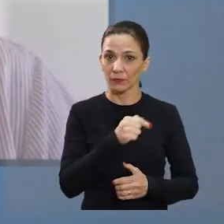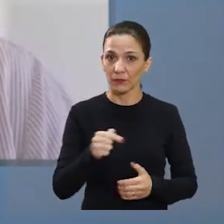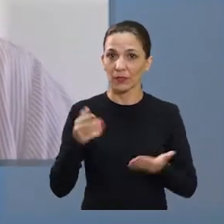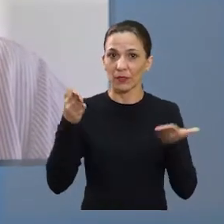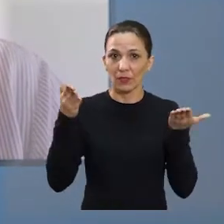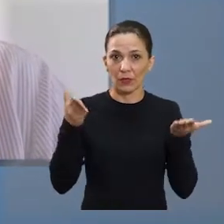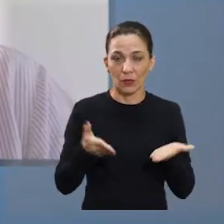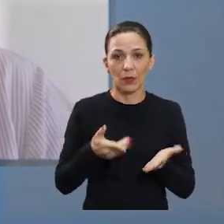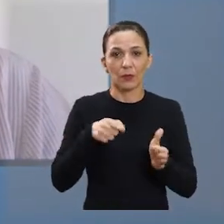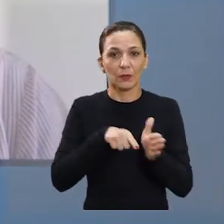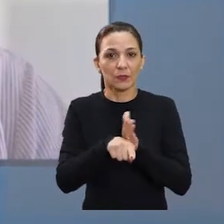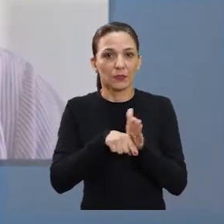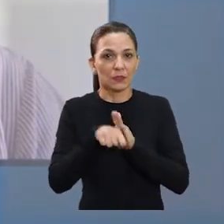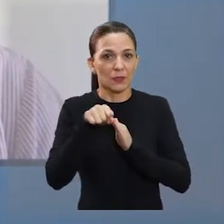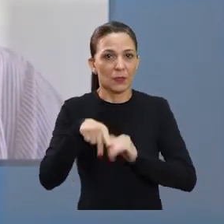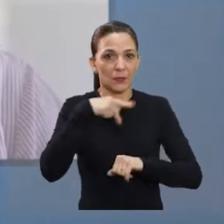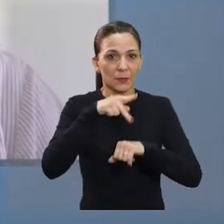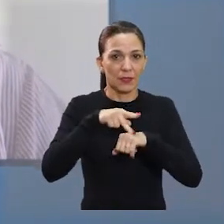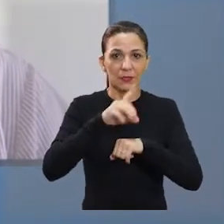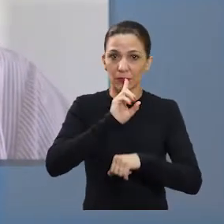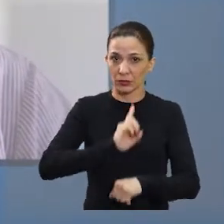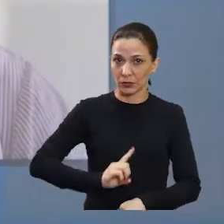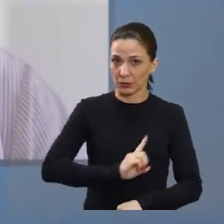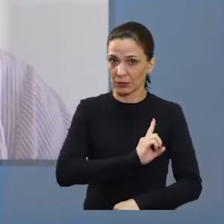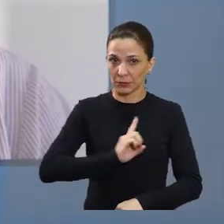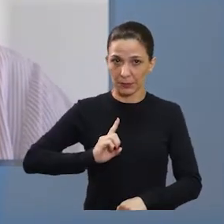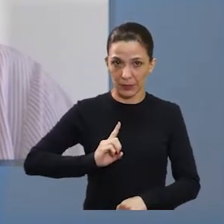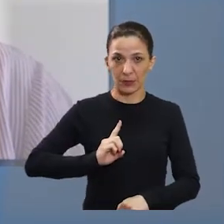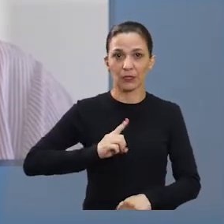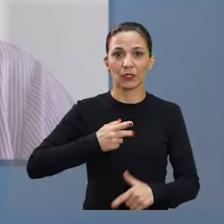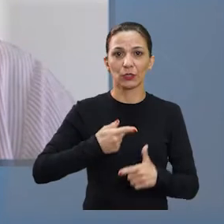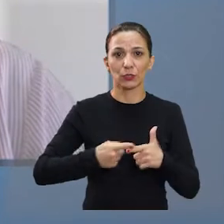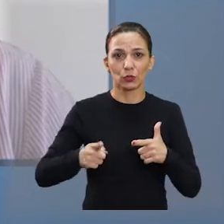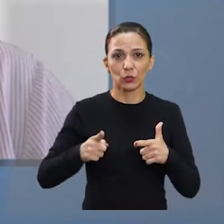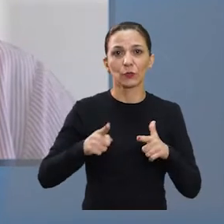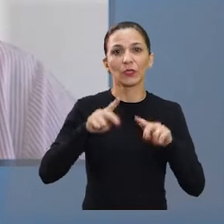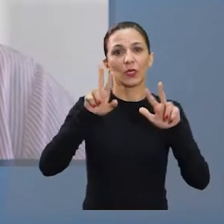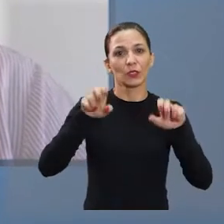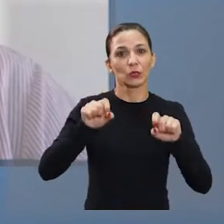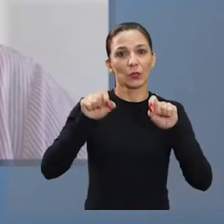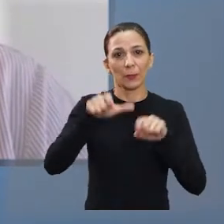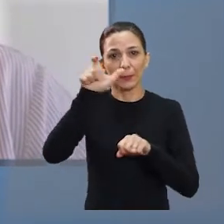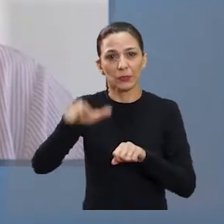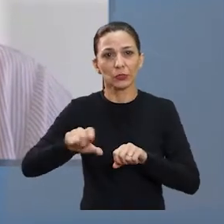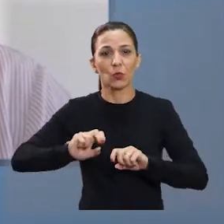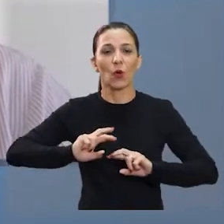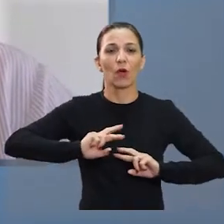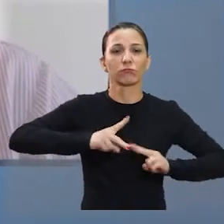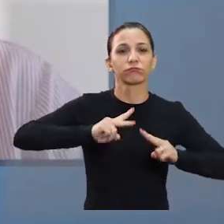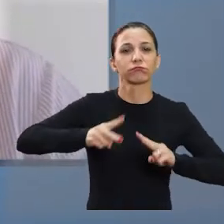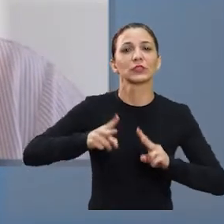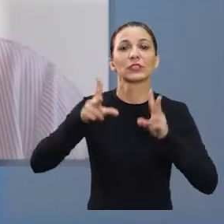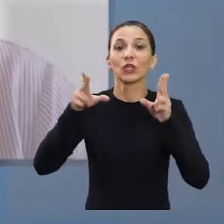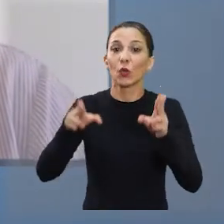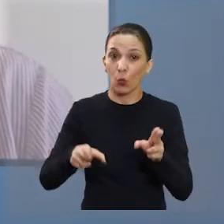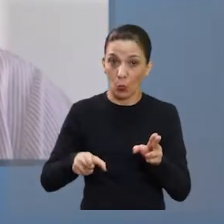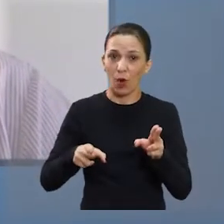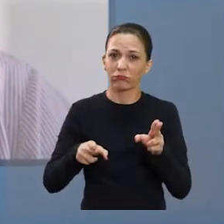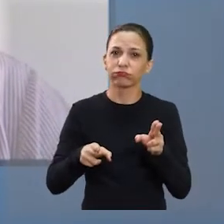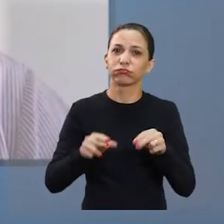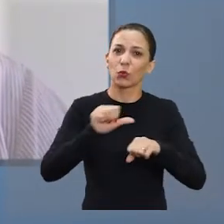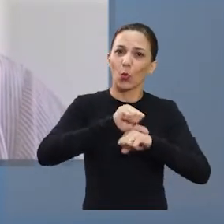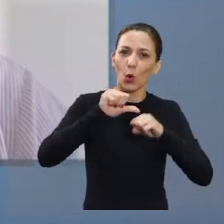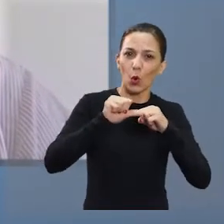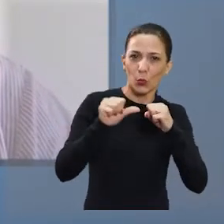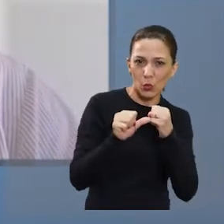estudo dinamarquês sobre essa subvariante, tá? Mostrando que, aparentemente, ela tem uma transmissibilidade parecida, tá, com